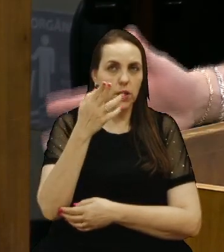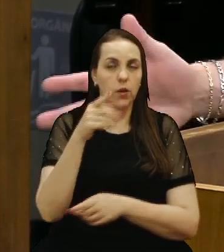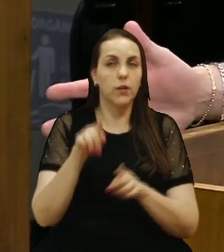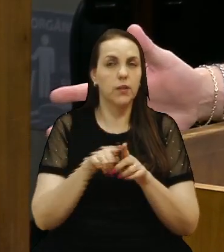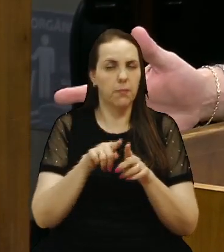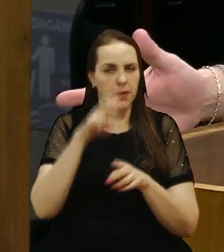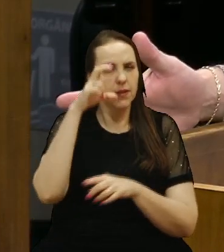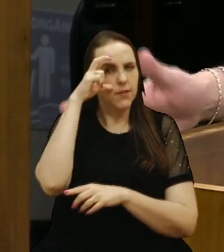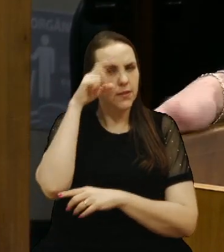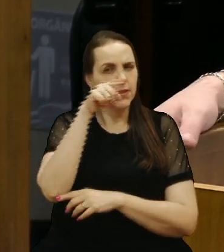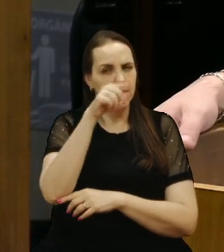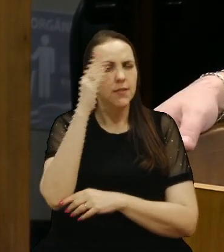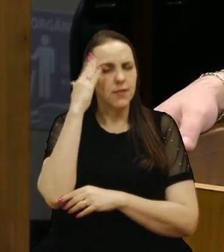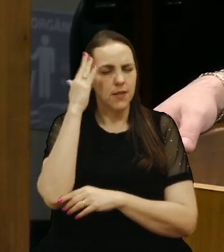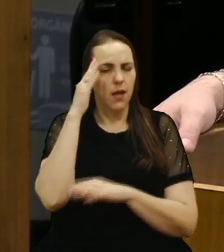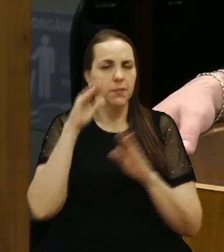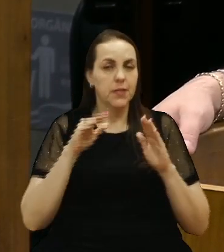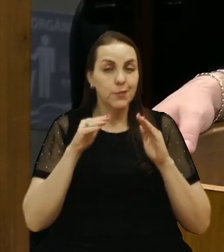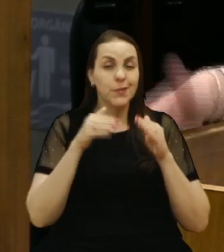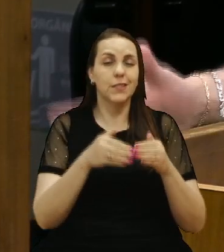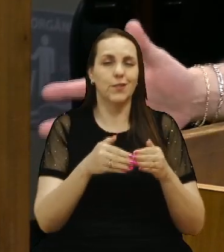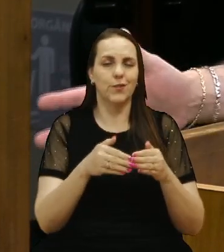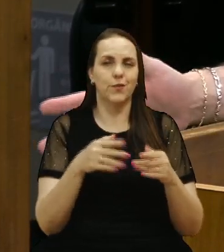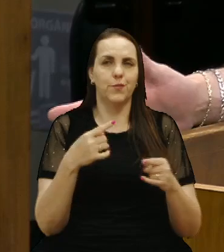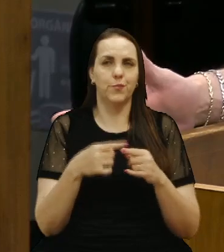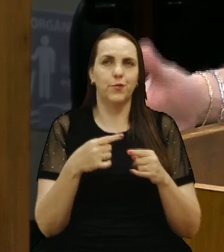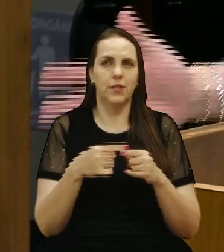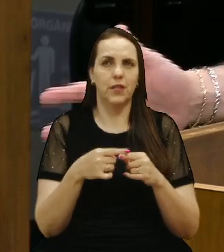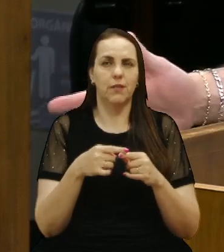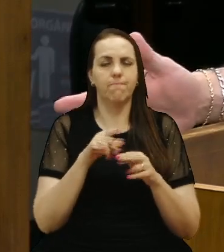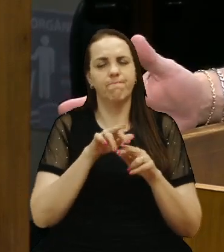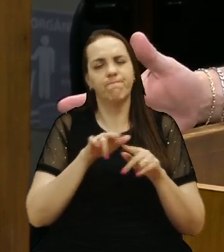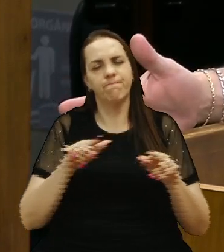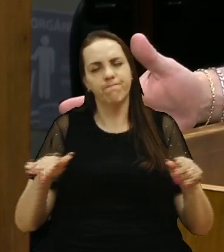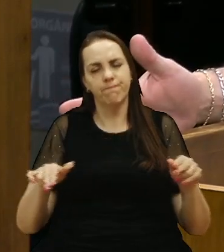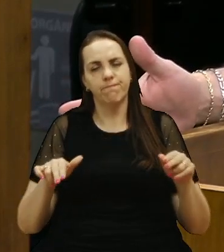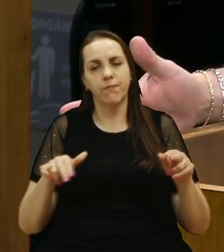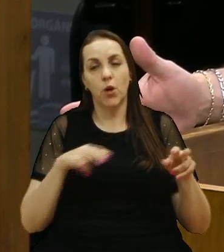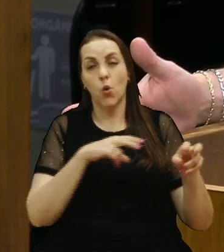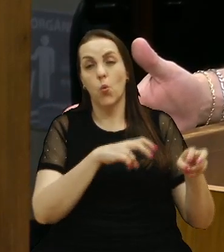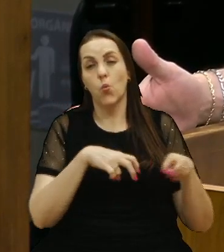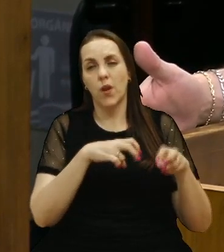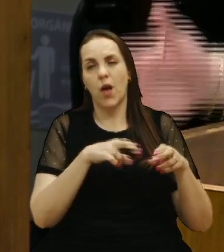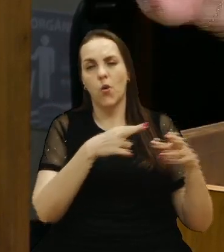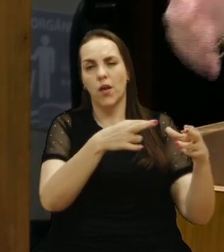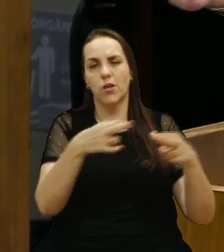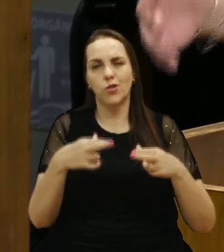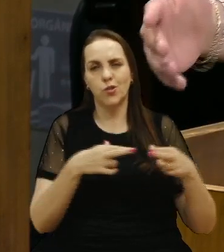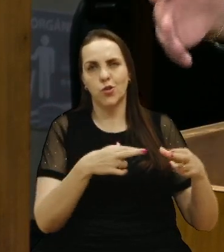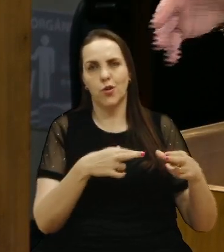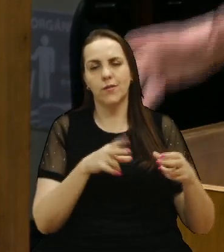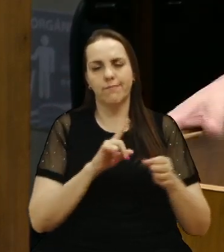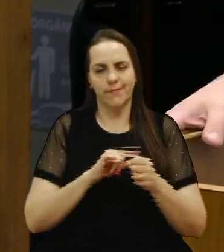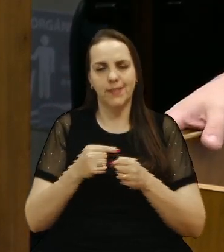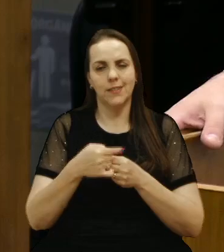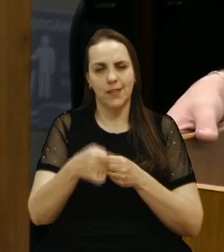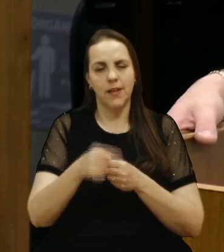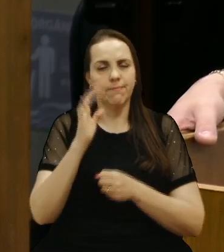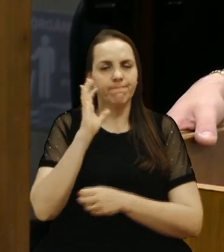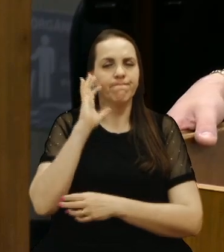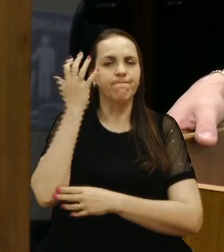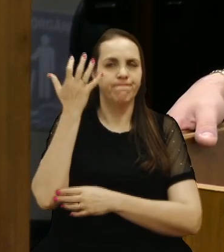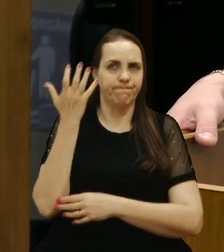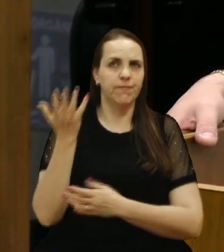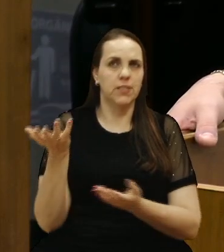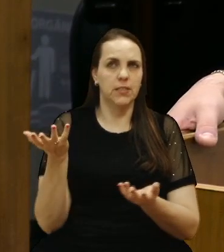sabem especificamente, porque diversas regiões rurais do nosso município foram acometidas